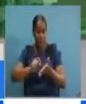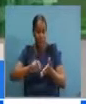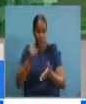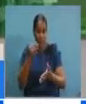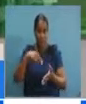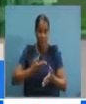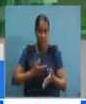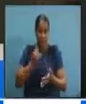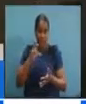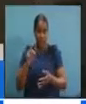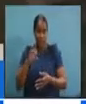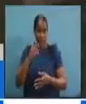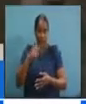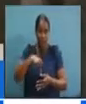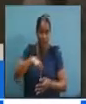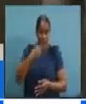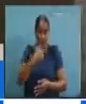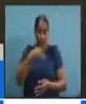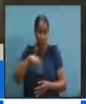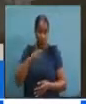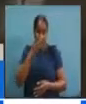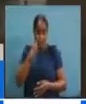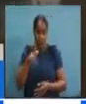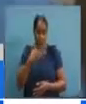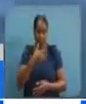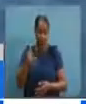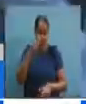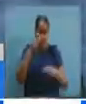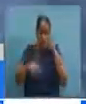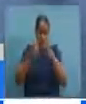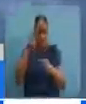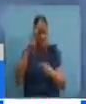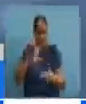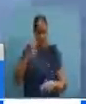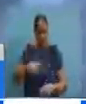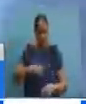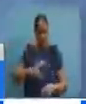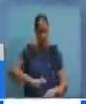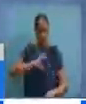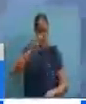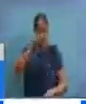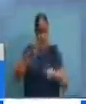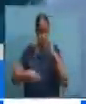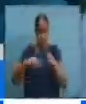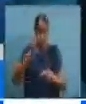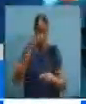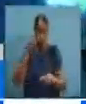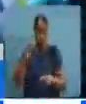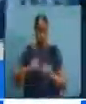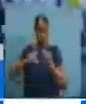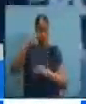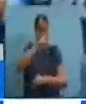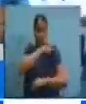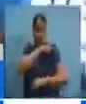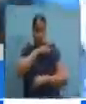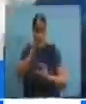África. Entre os 12 candidatos, um merecerá a confiança dos guineenses para a alta magistratura da nação.